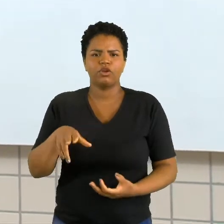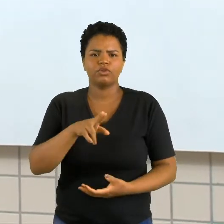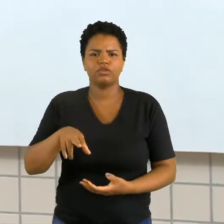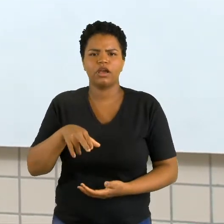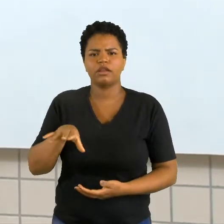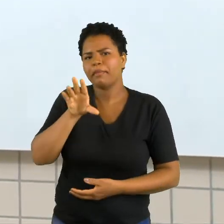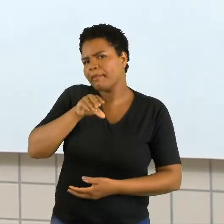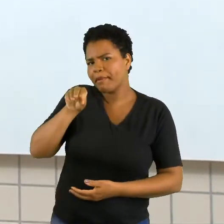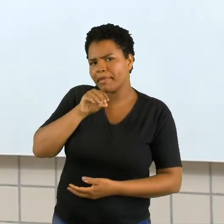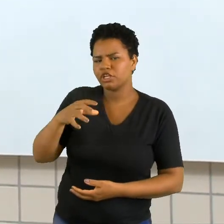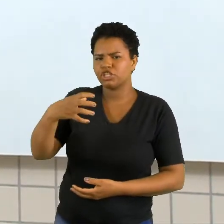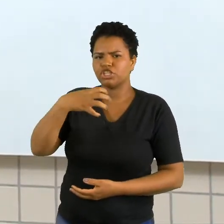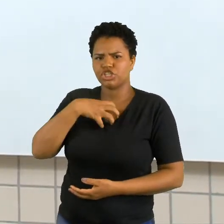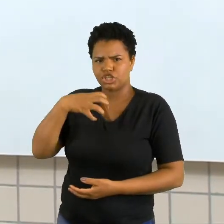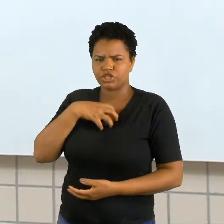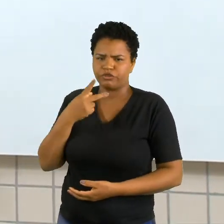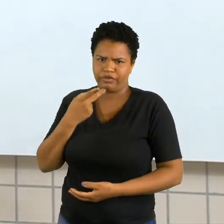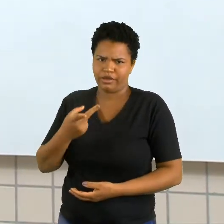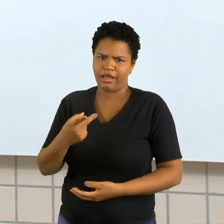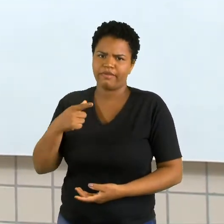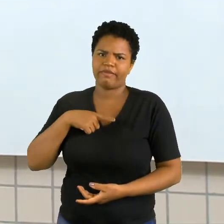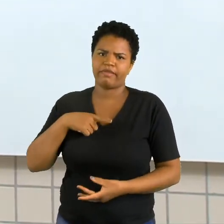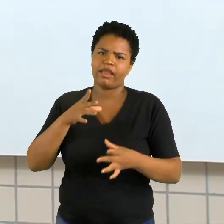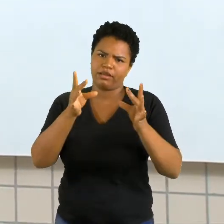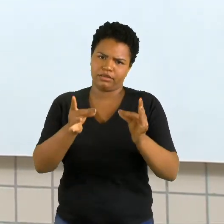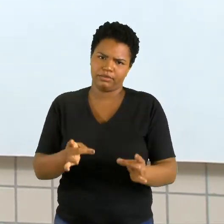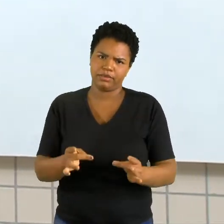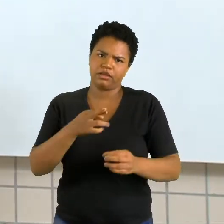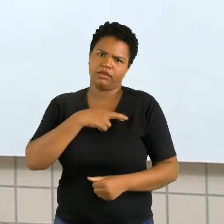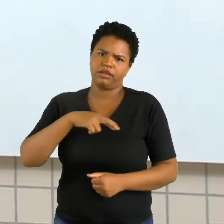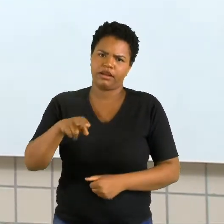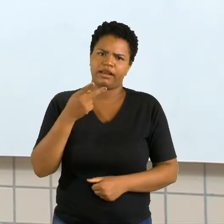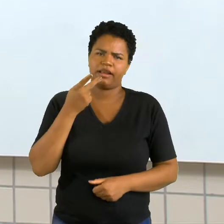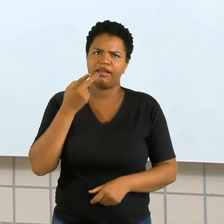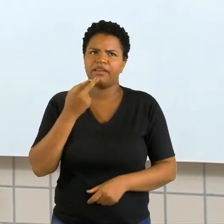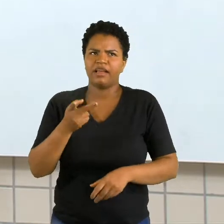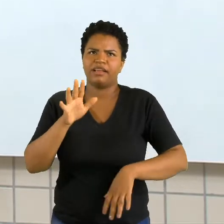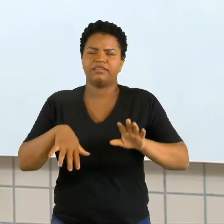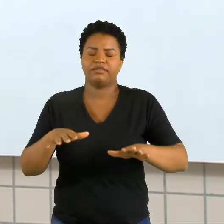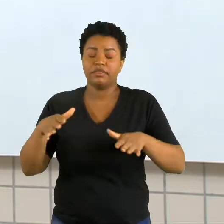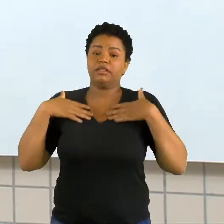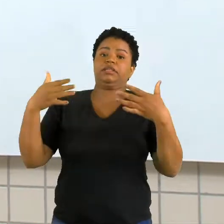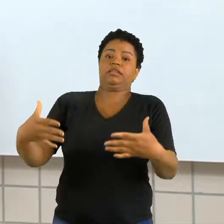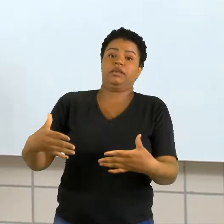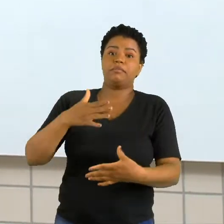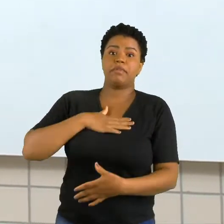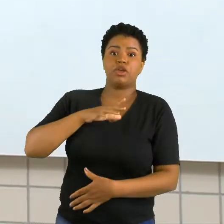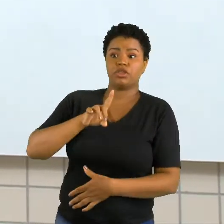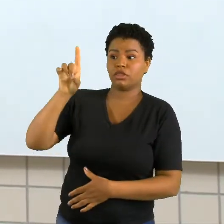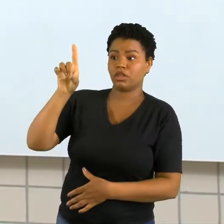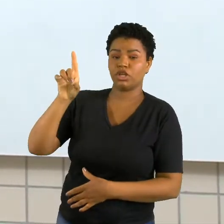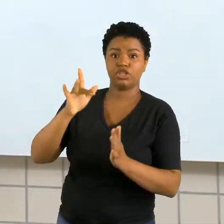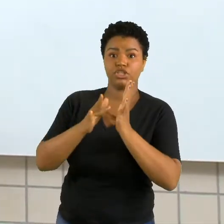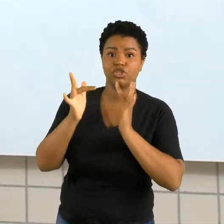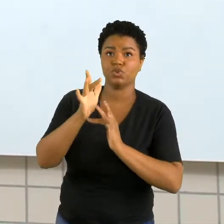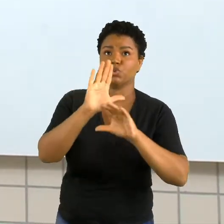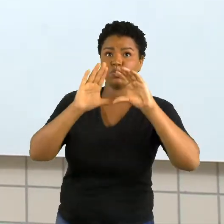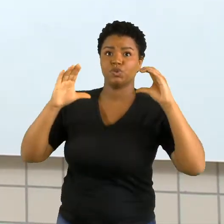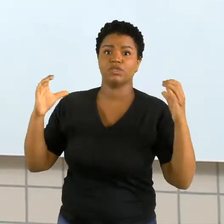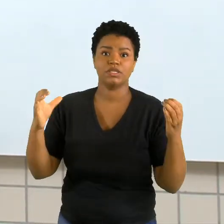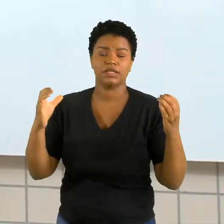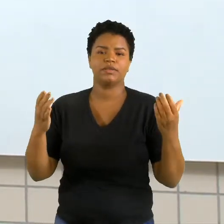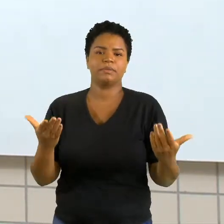nós temos aspectos religiosos, Quando você se espanta, você fala, meu Deus, Jesus do céu, Pai amado. Então, isso são